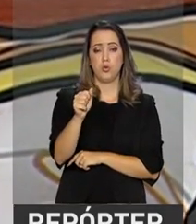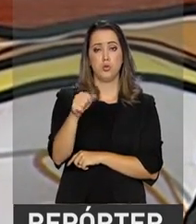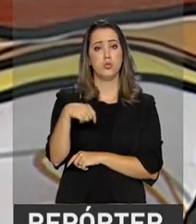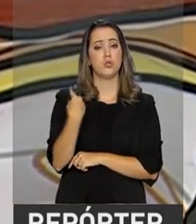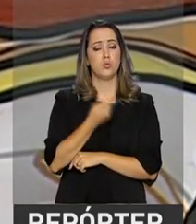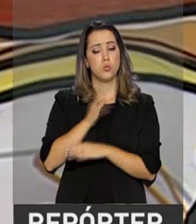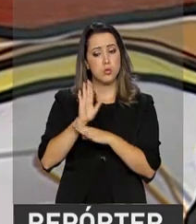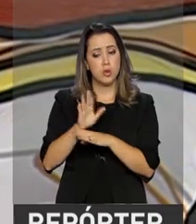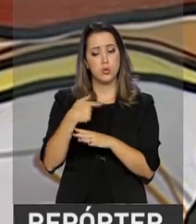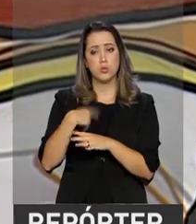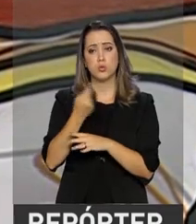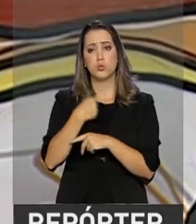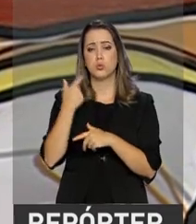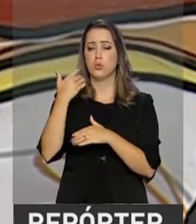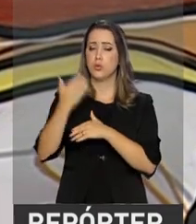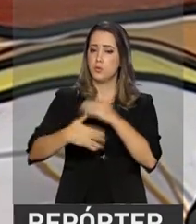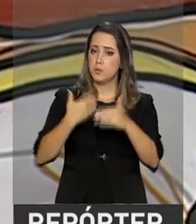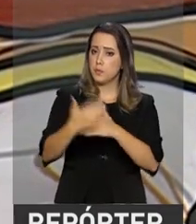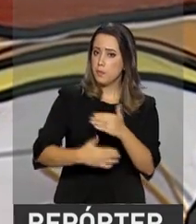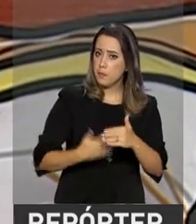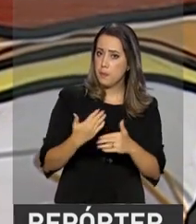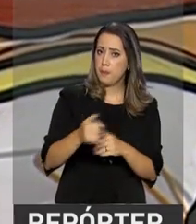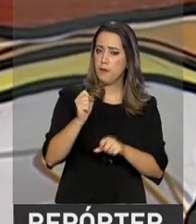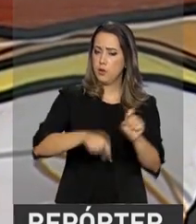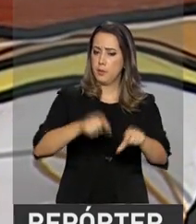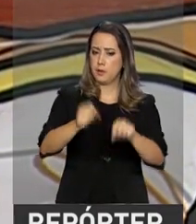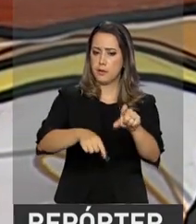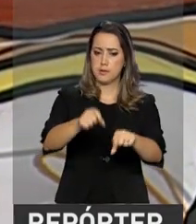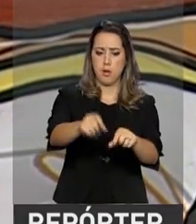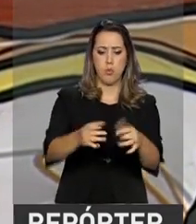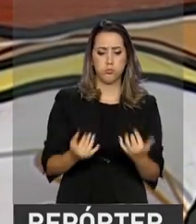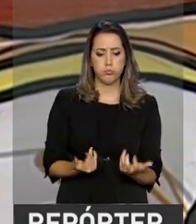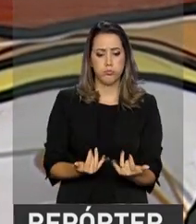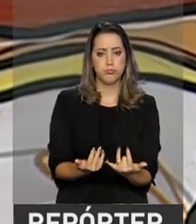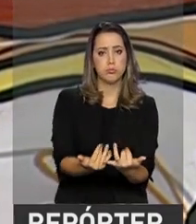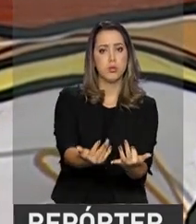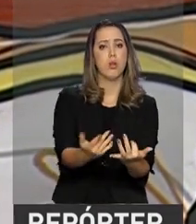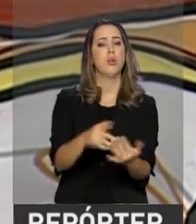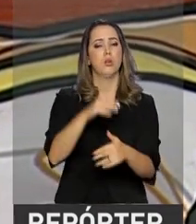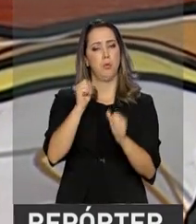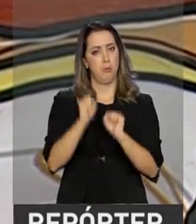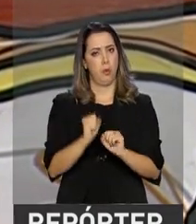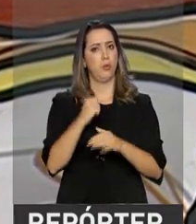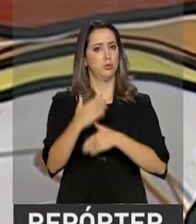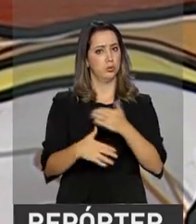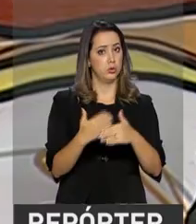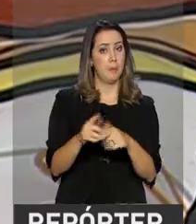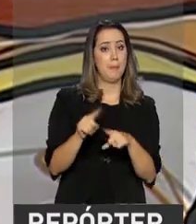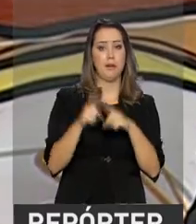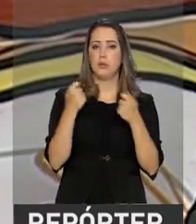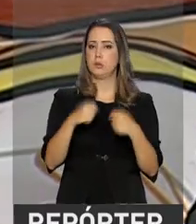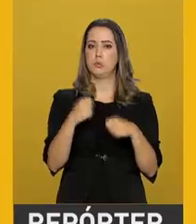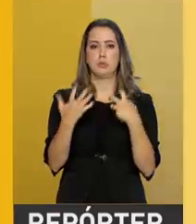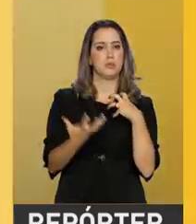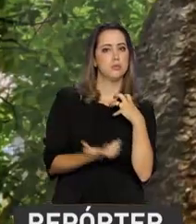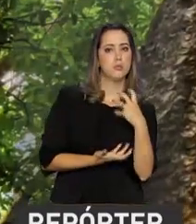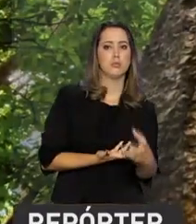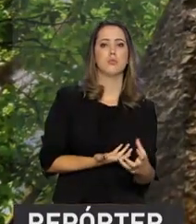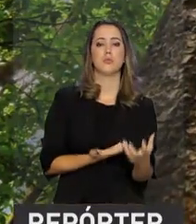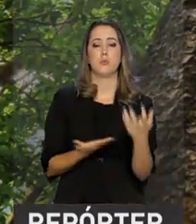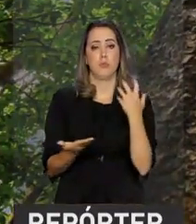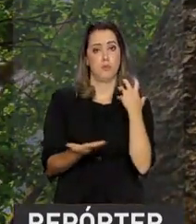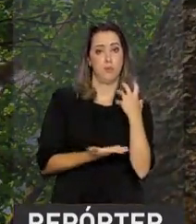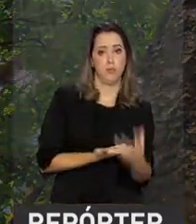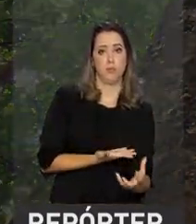o desenvolvimento da pra você continuar a se desenvolver sem precisar desmatar a moratória